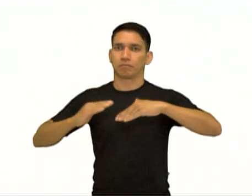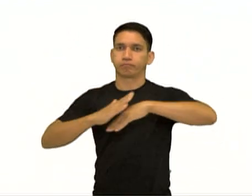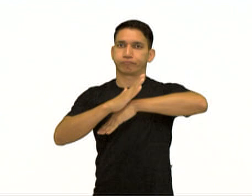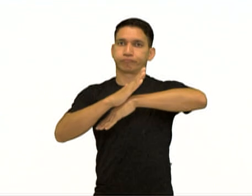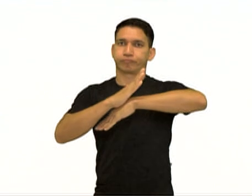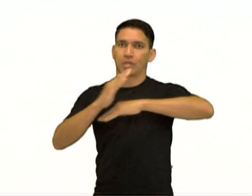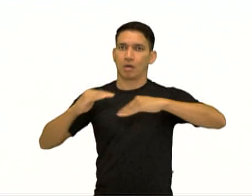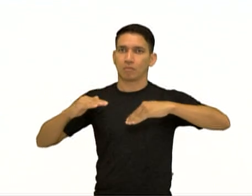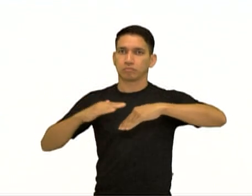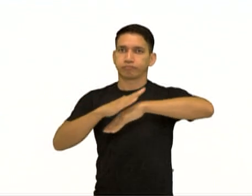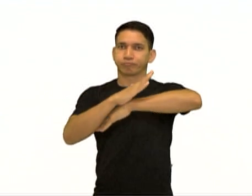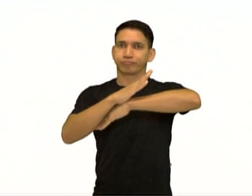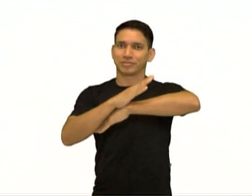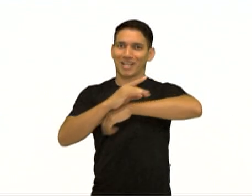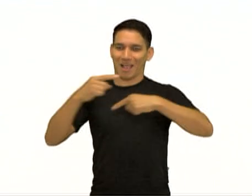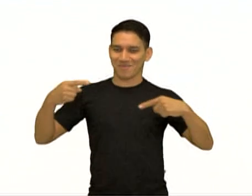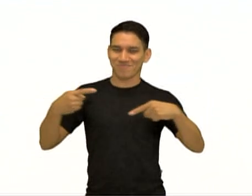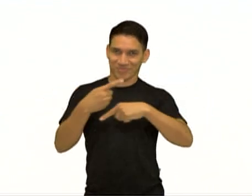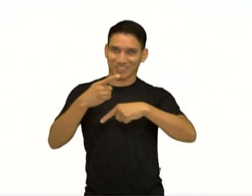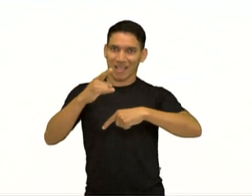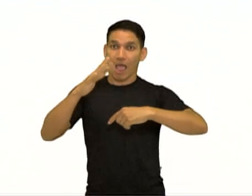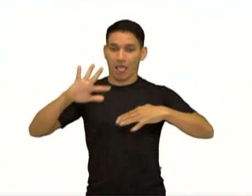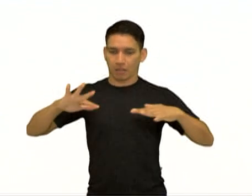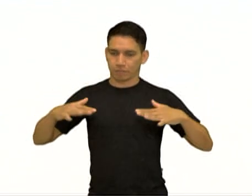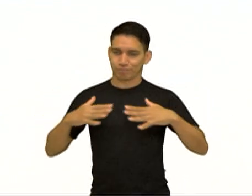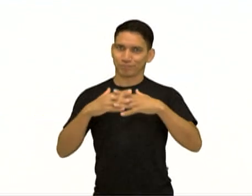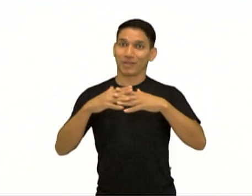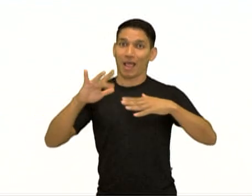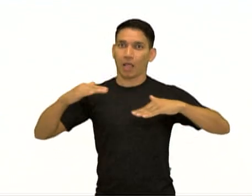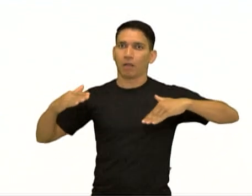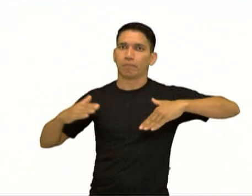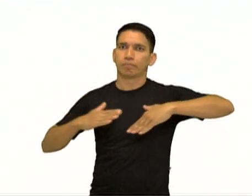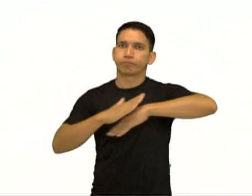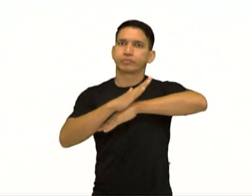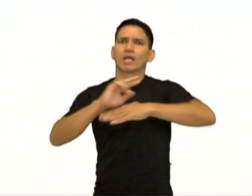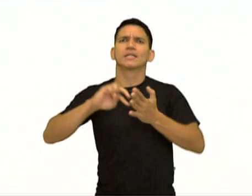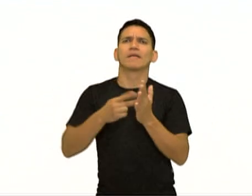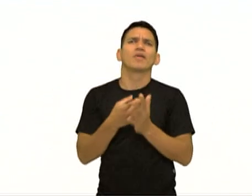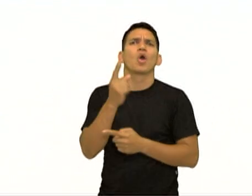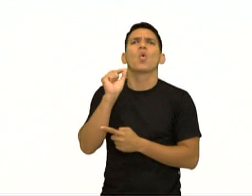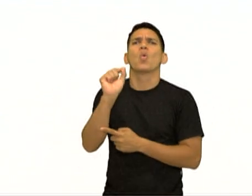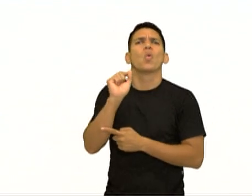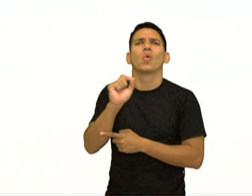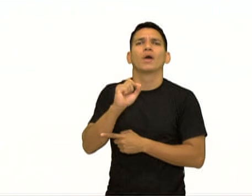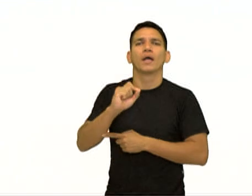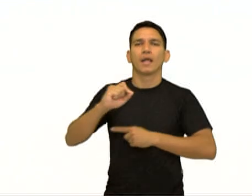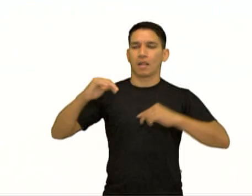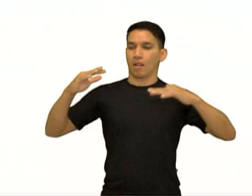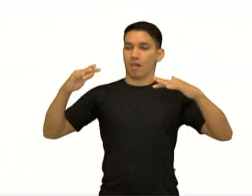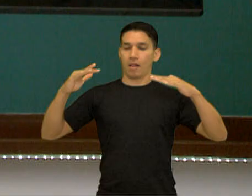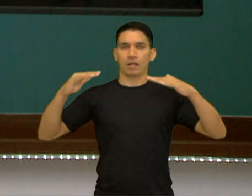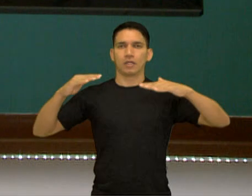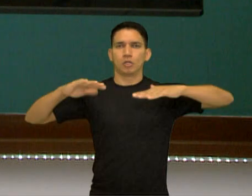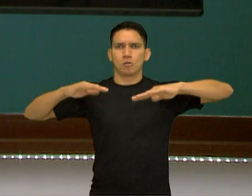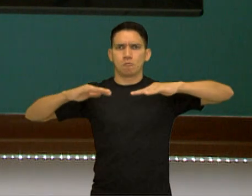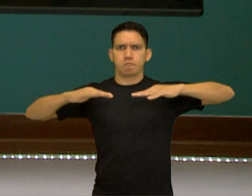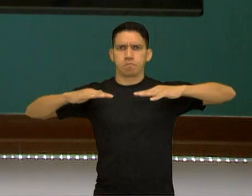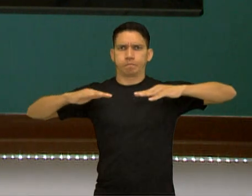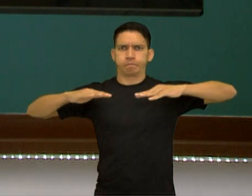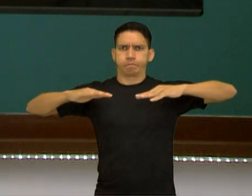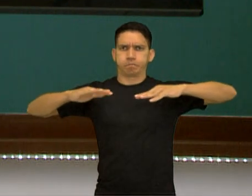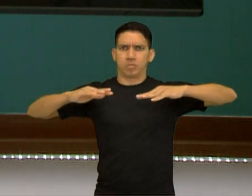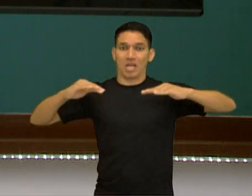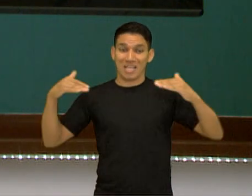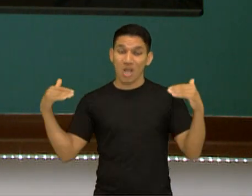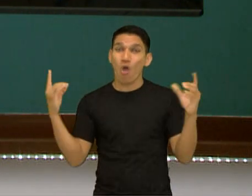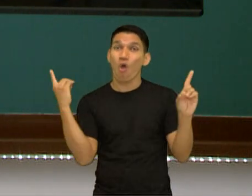setas indicam o encontro das placas tectônicas. Quer dizer o seguinte, que as placas convergentes elas estão